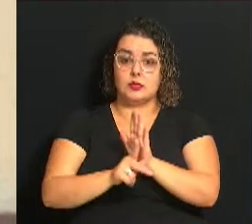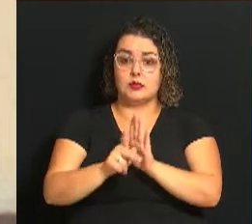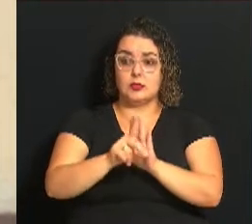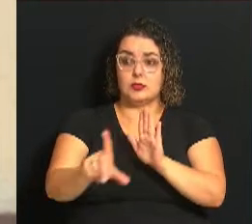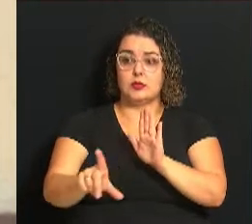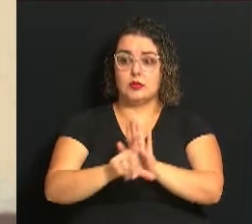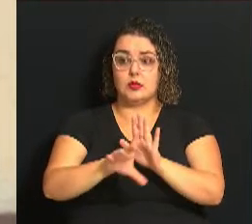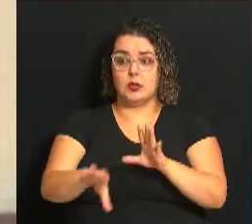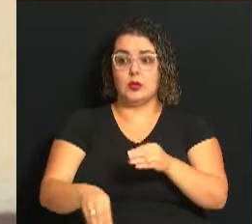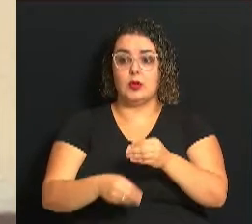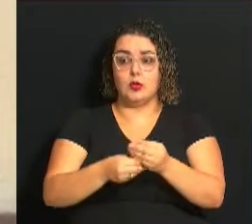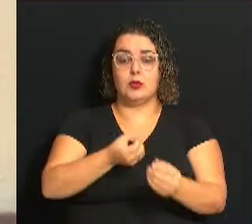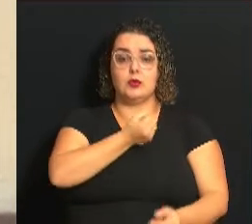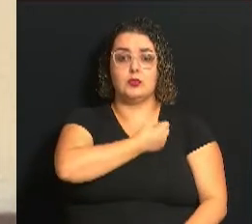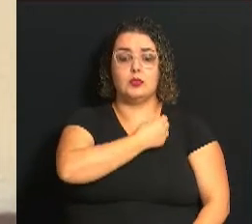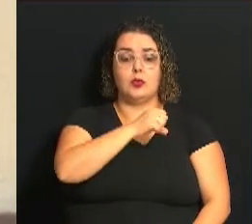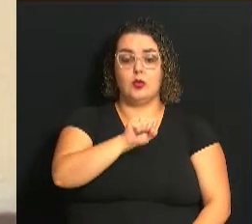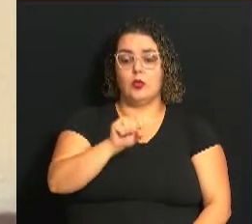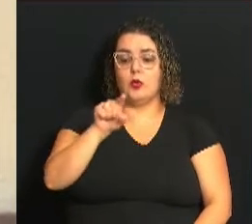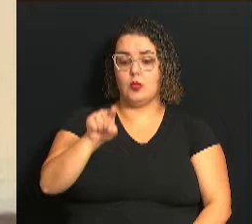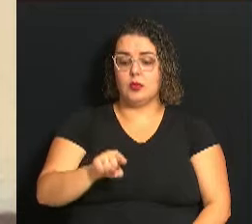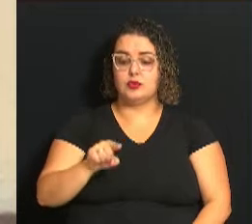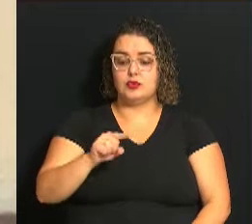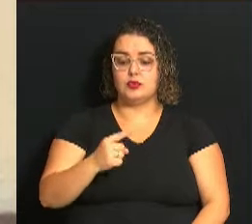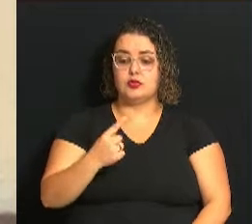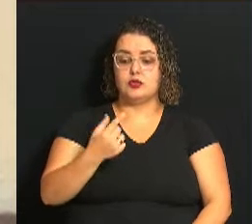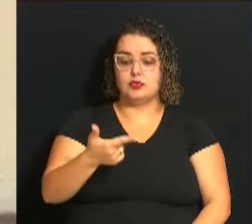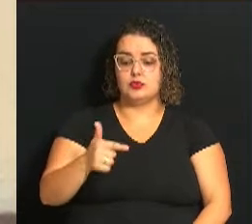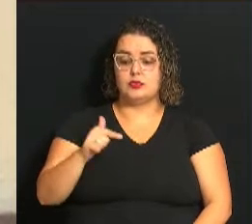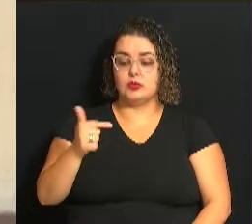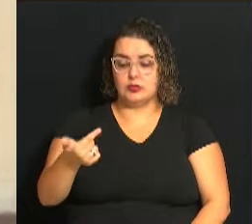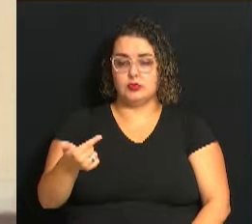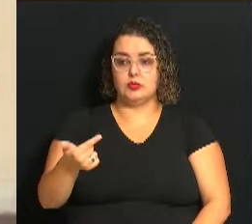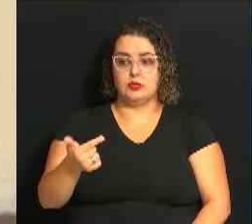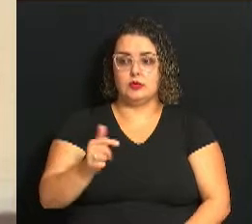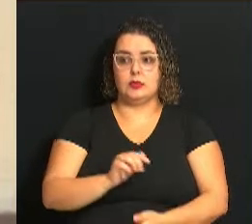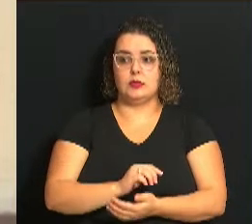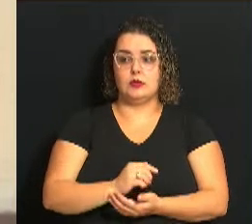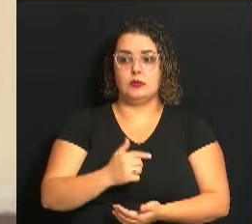complementar de número 8 de 2022, processo